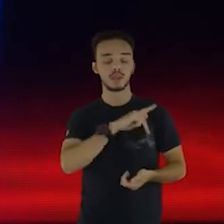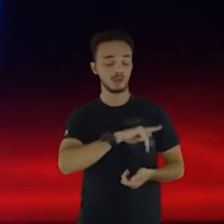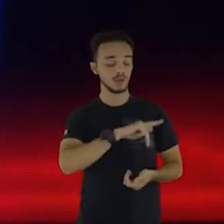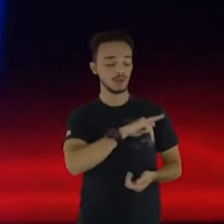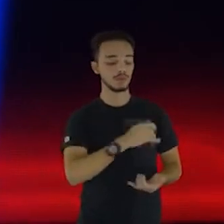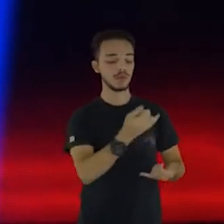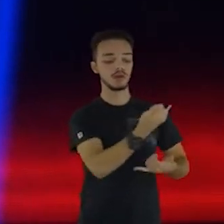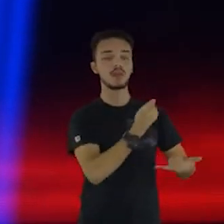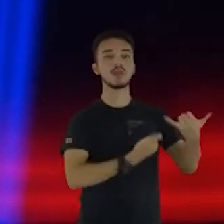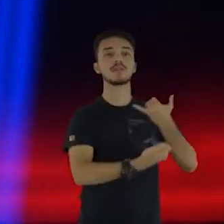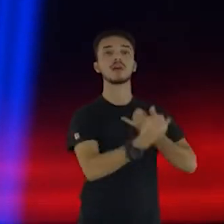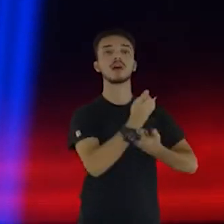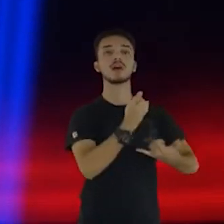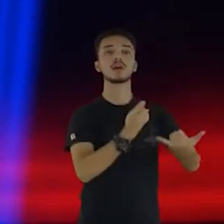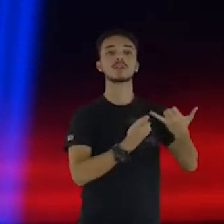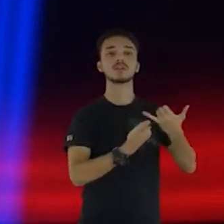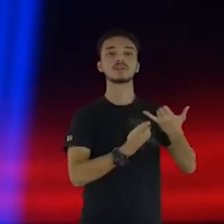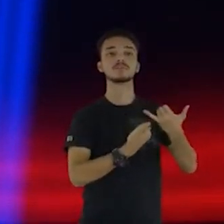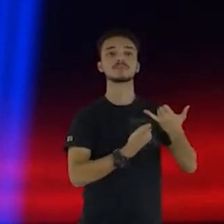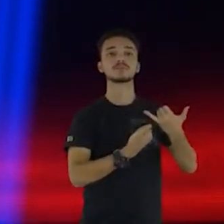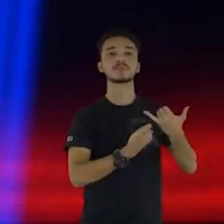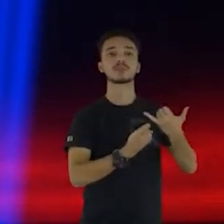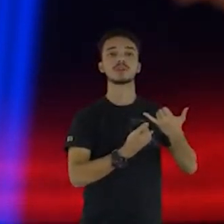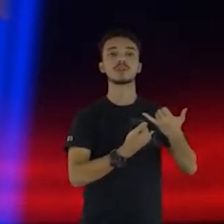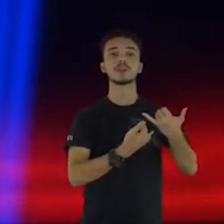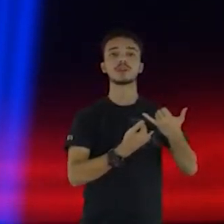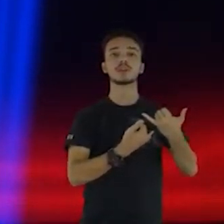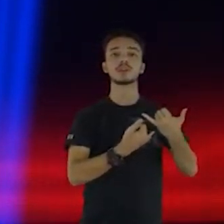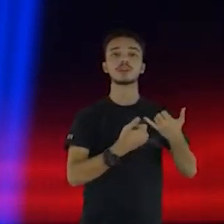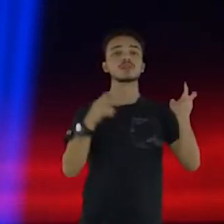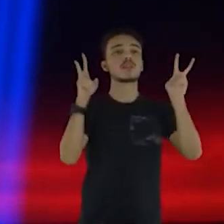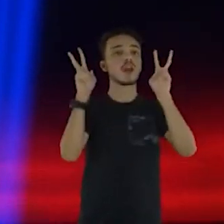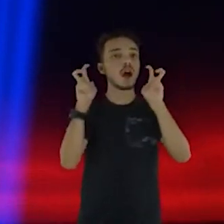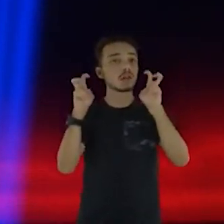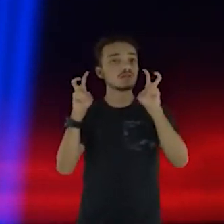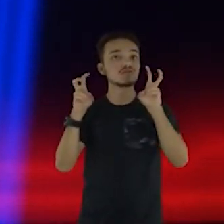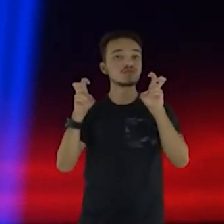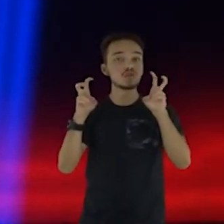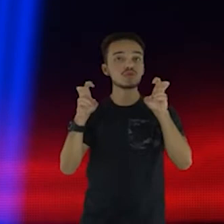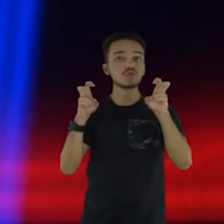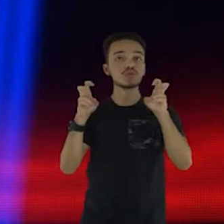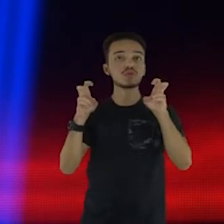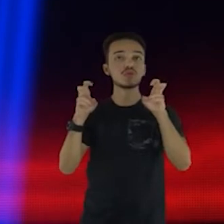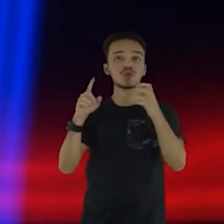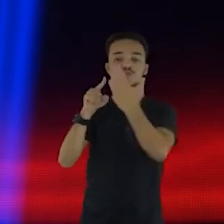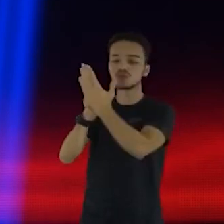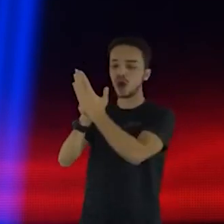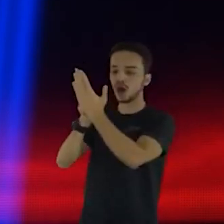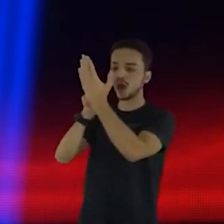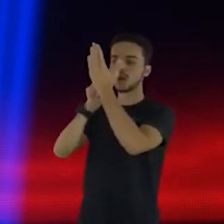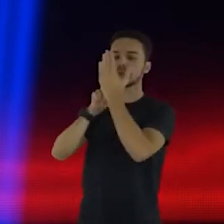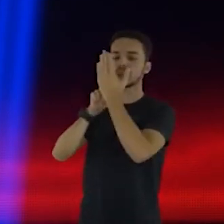tem coisas, falamos de sabedoria só entre os maduros, da sabedoria dos céus.